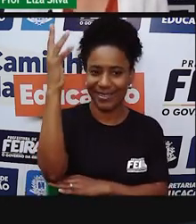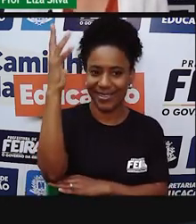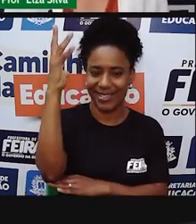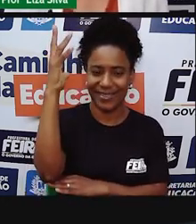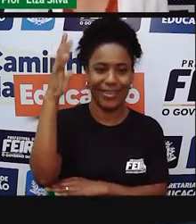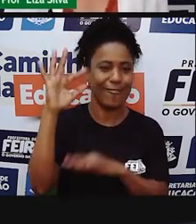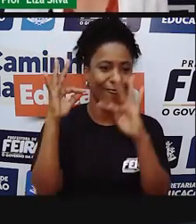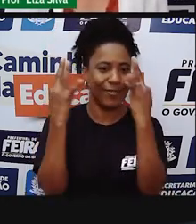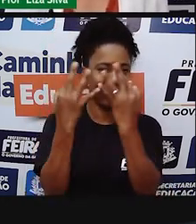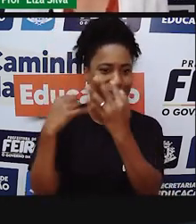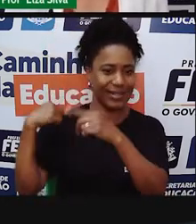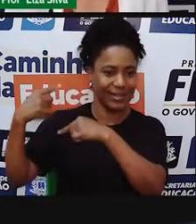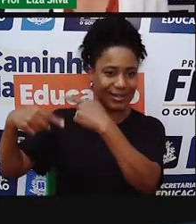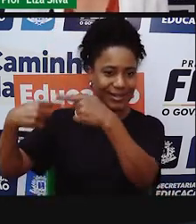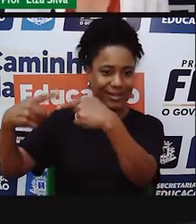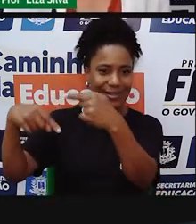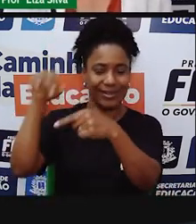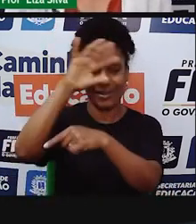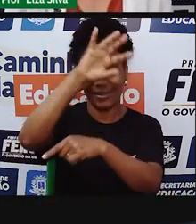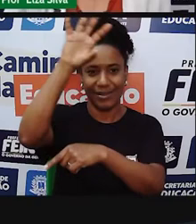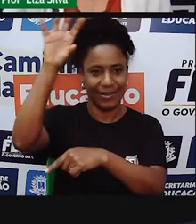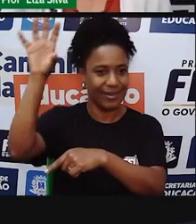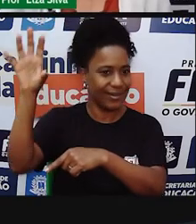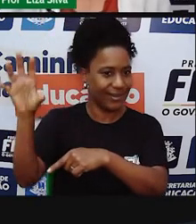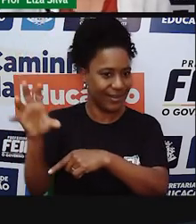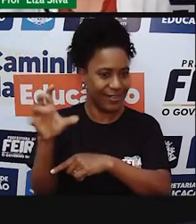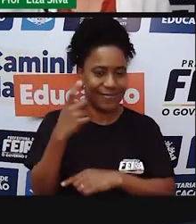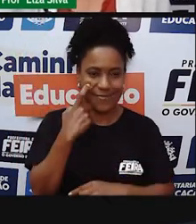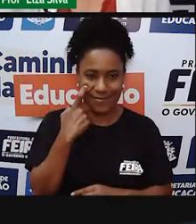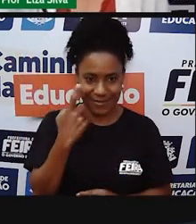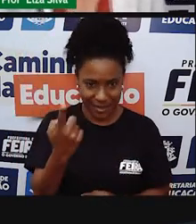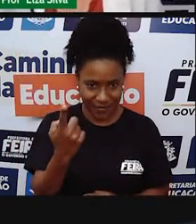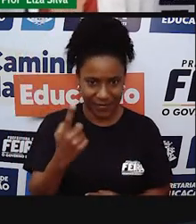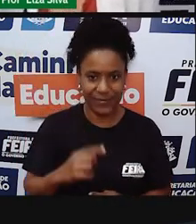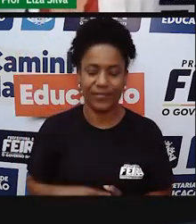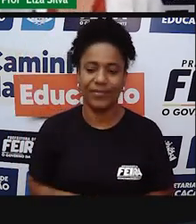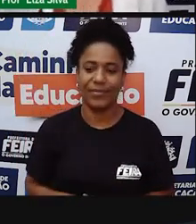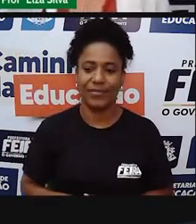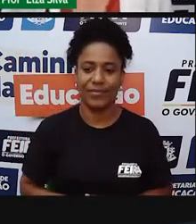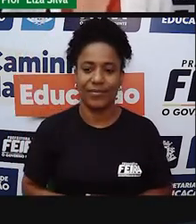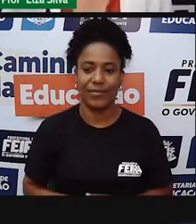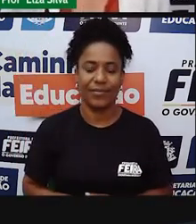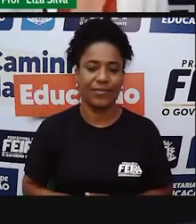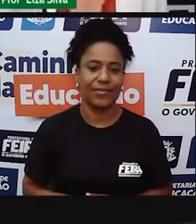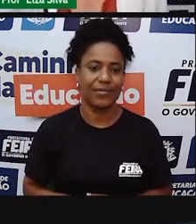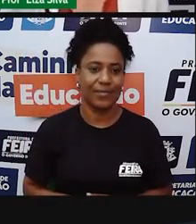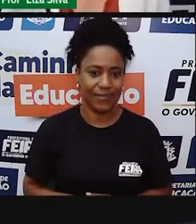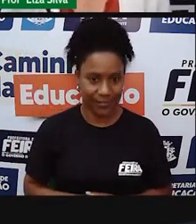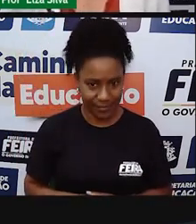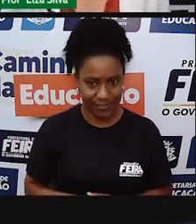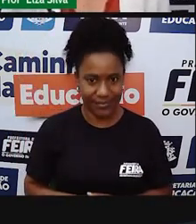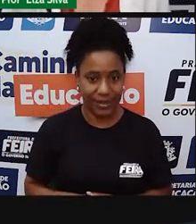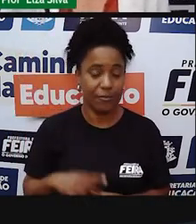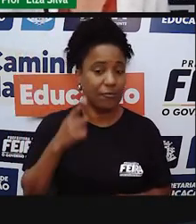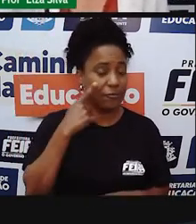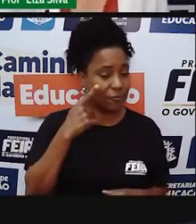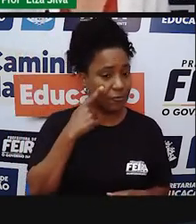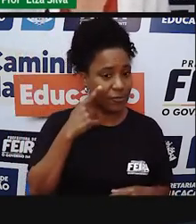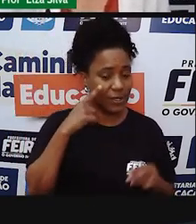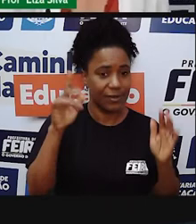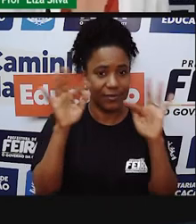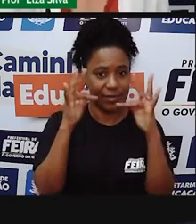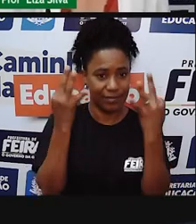Clark. Ok? So... vamos começar a fazer a leitura e análise dessa family